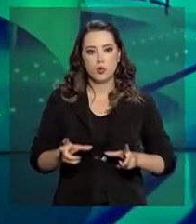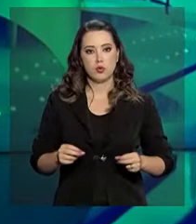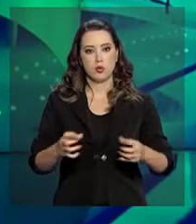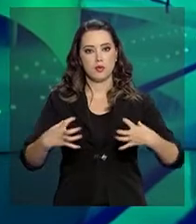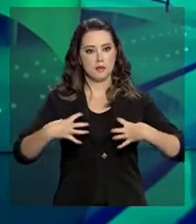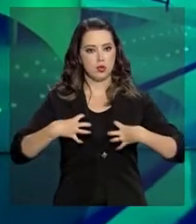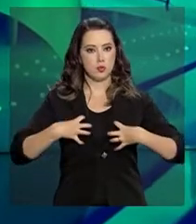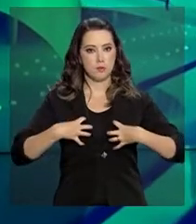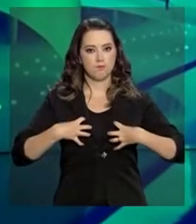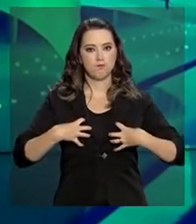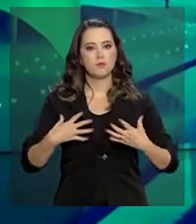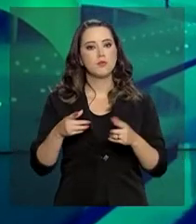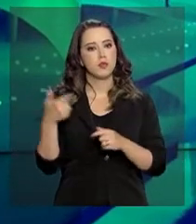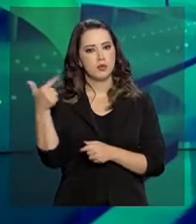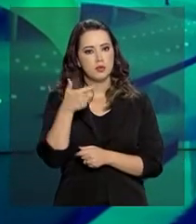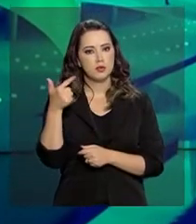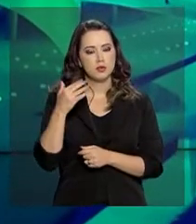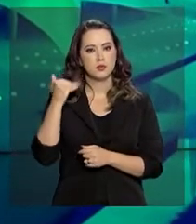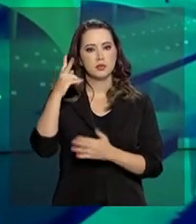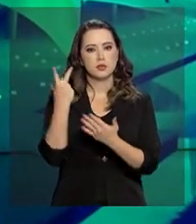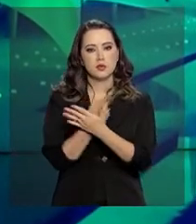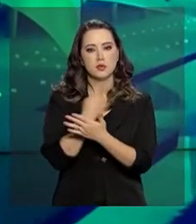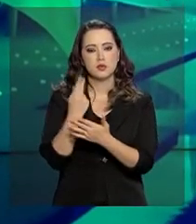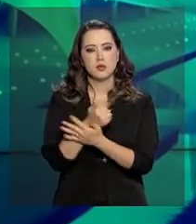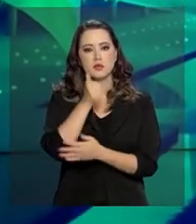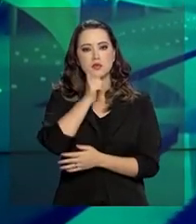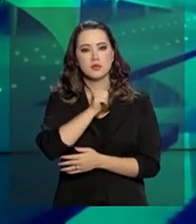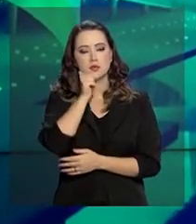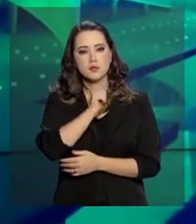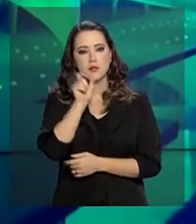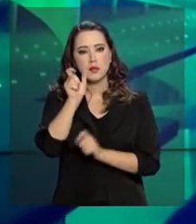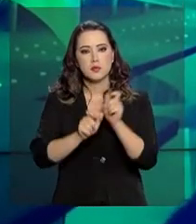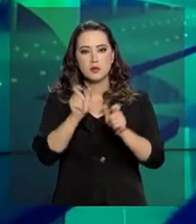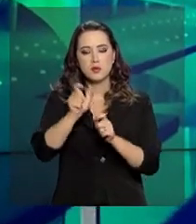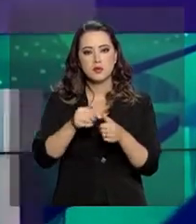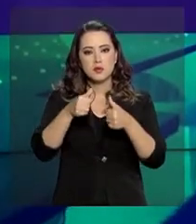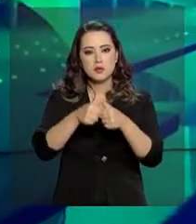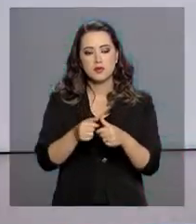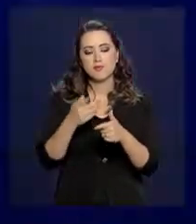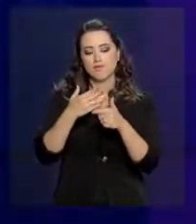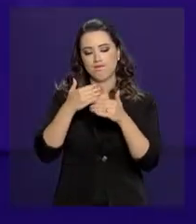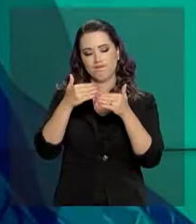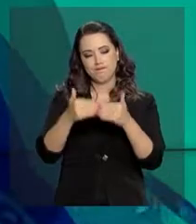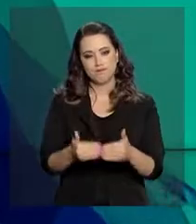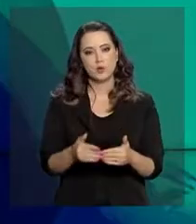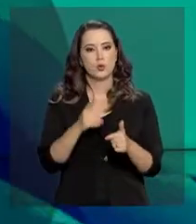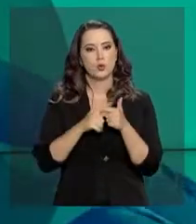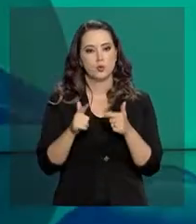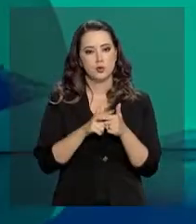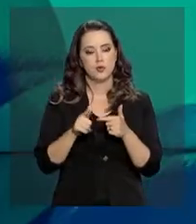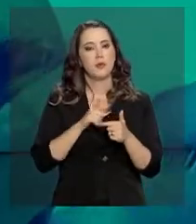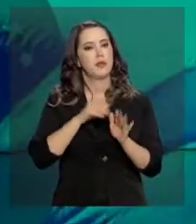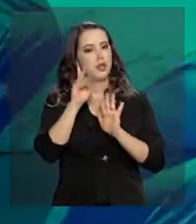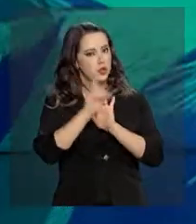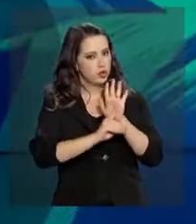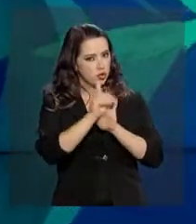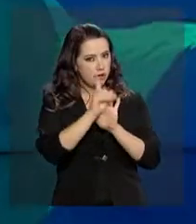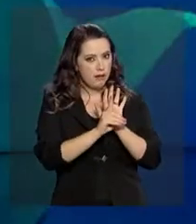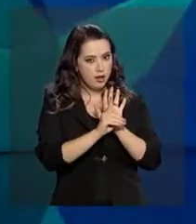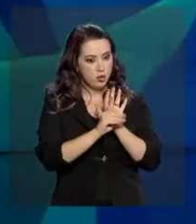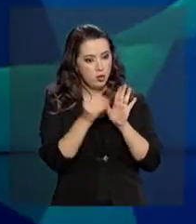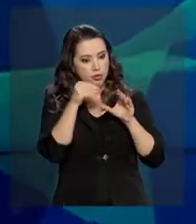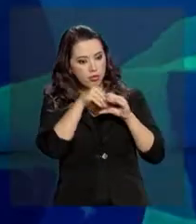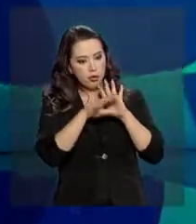o segundo tipo mais comum entre as mulheres e para aquelas que estão enfrentando o problema uma série de direitos garantidos em lei